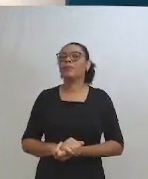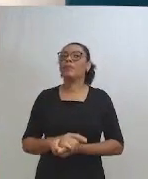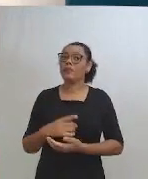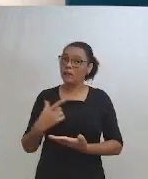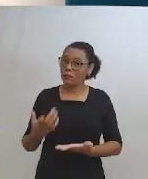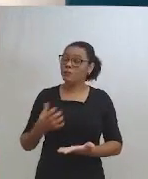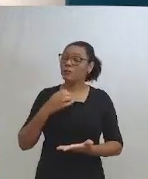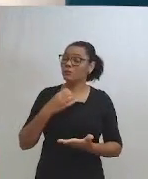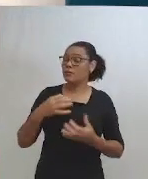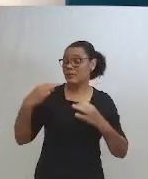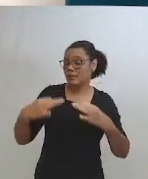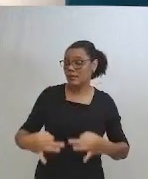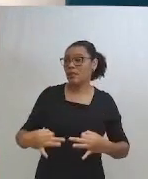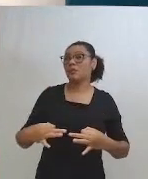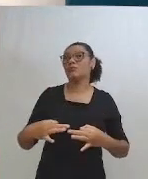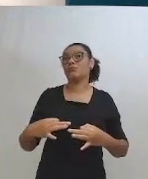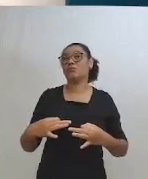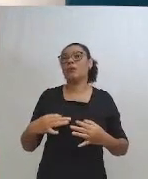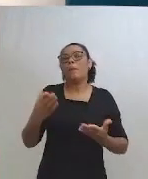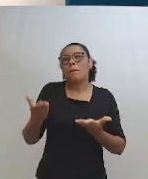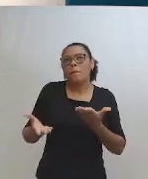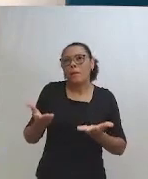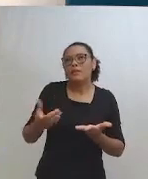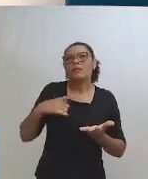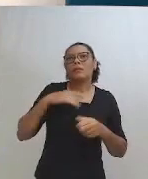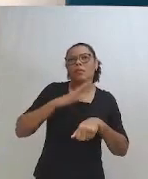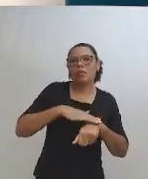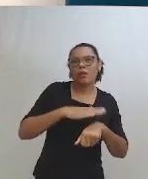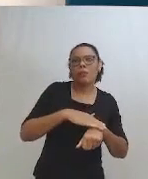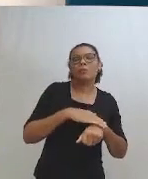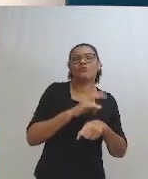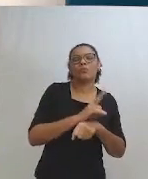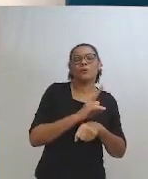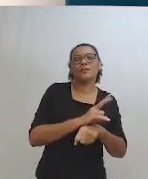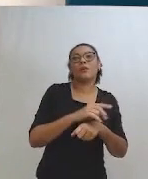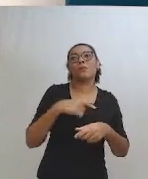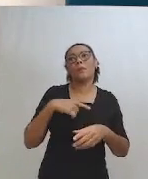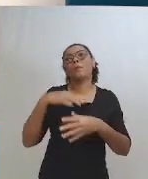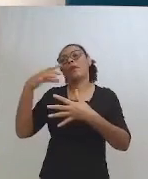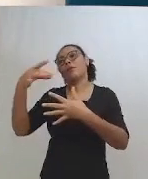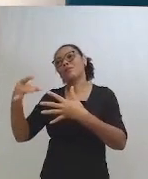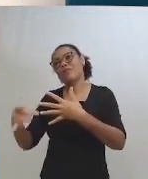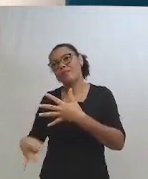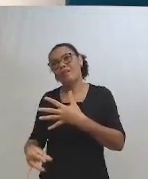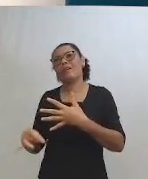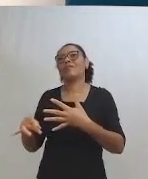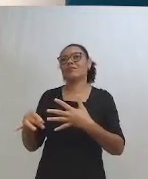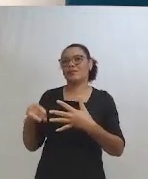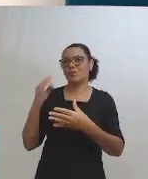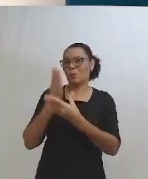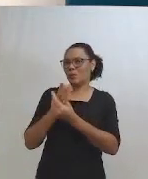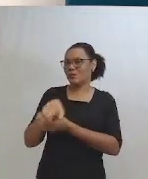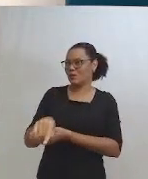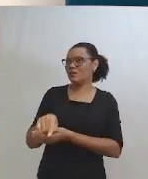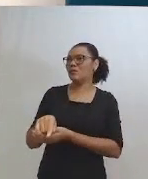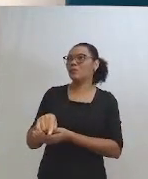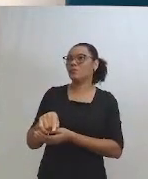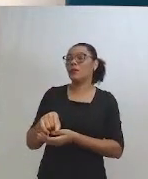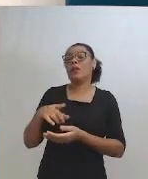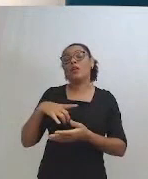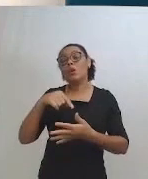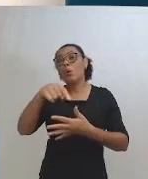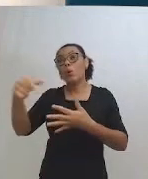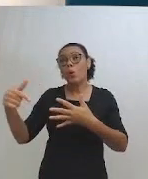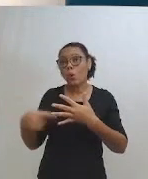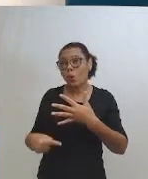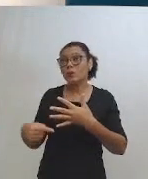ser sopesados não só o tempo de prisão provisória, mas também as peculiaridades da causa, sua complexidade, bem como quaisquer fatores que possam influir na tramitação da